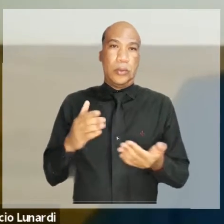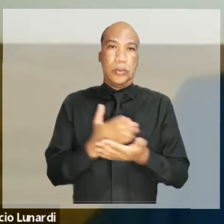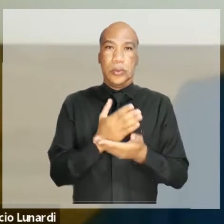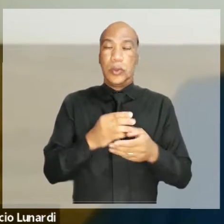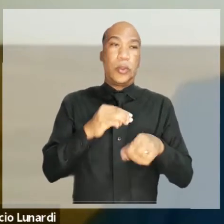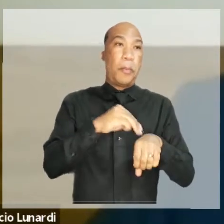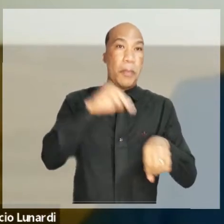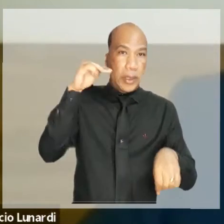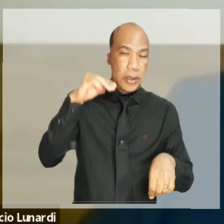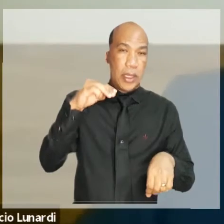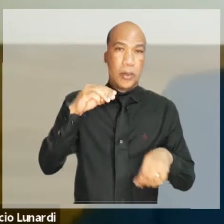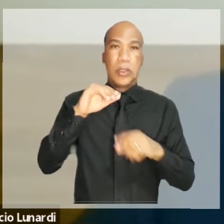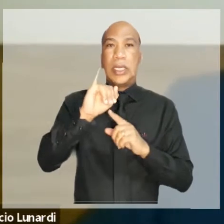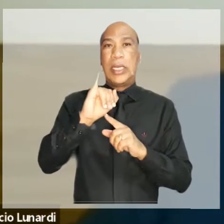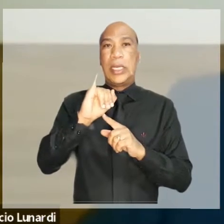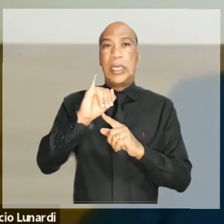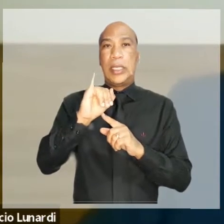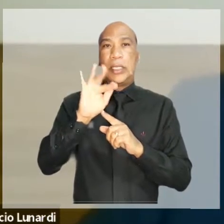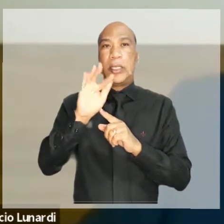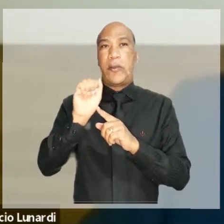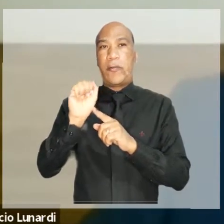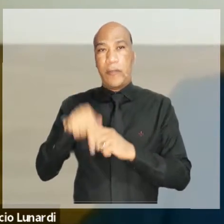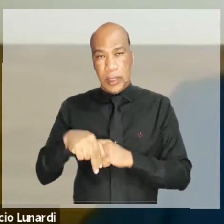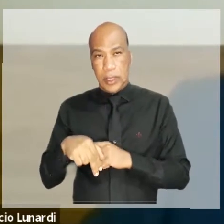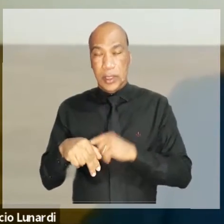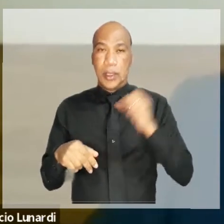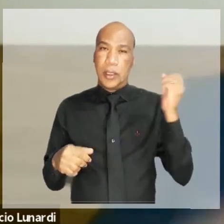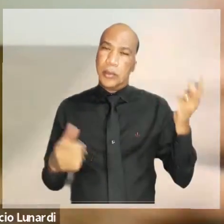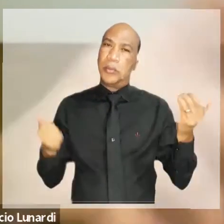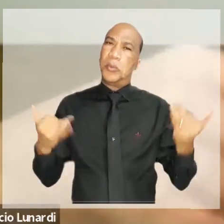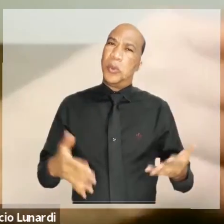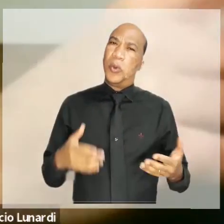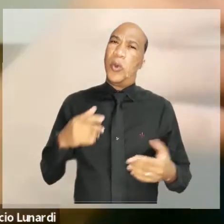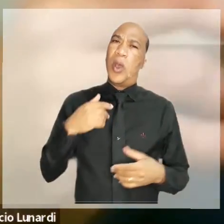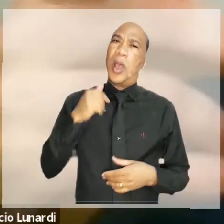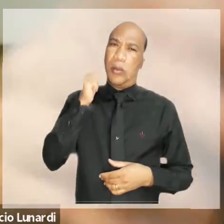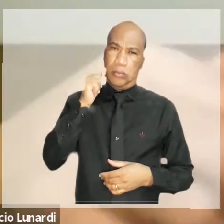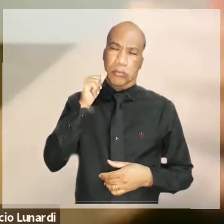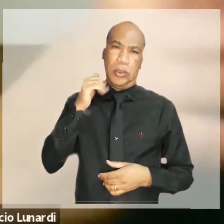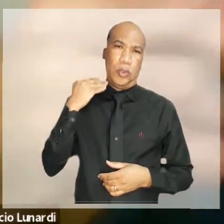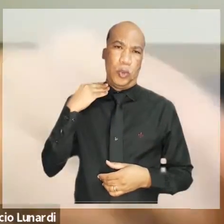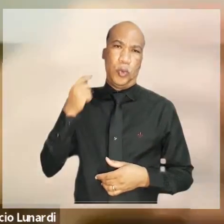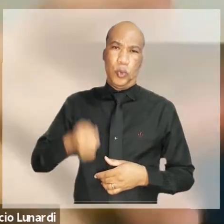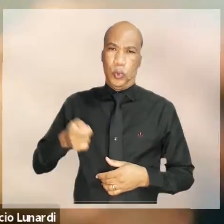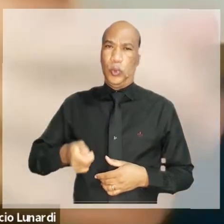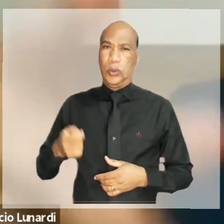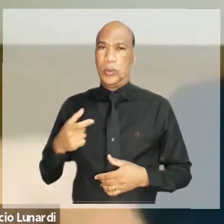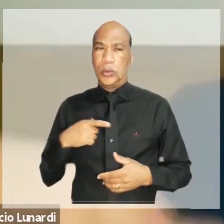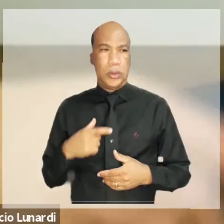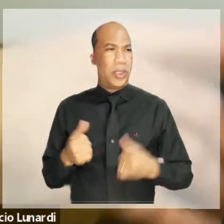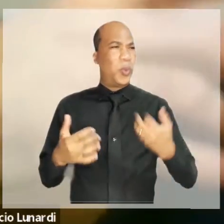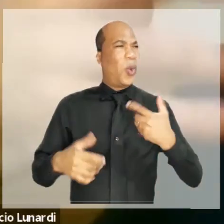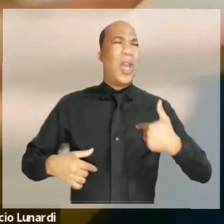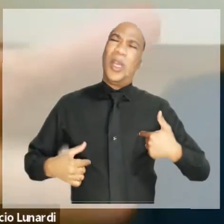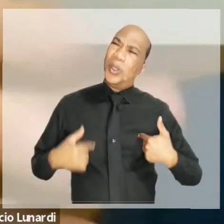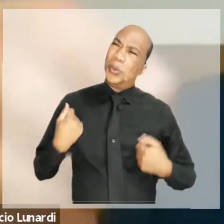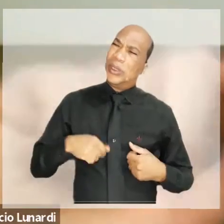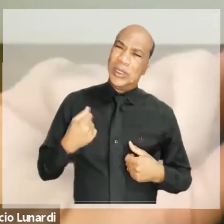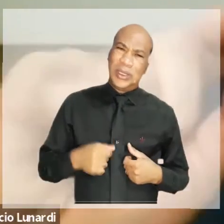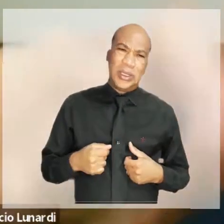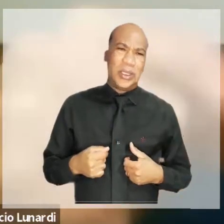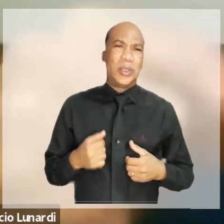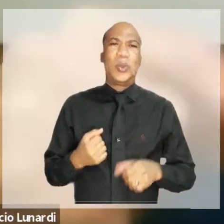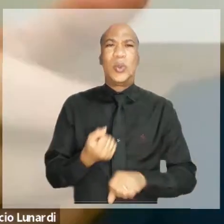gestão de inovação, e uma colega nossa que é juíza, ela relatando que ela precisava fazer videoconferência, né, para as audiências dela, e